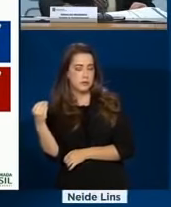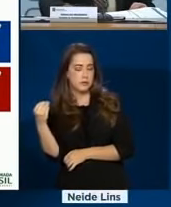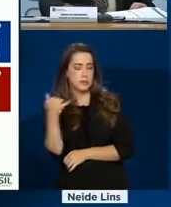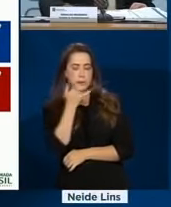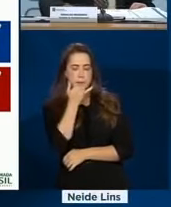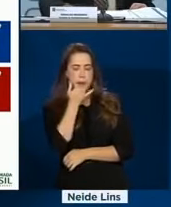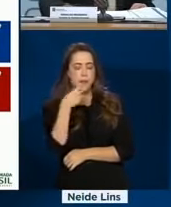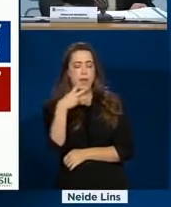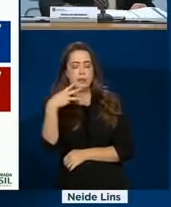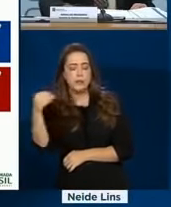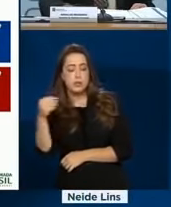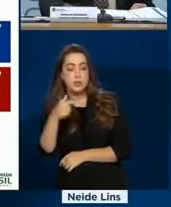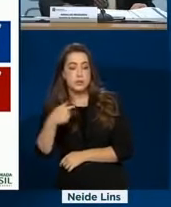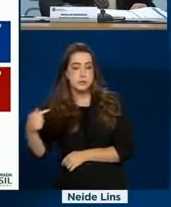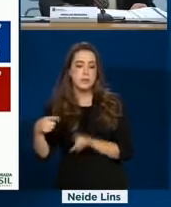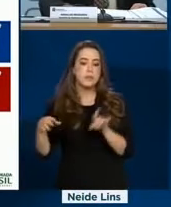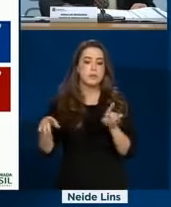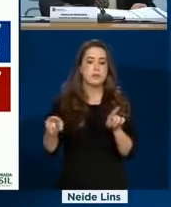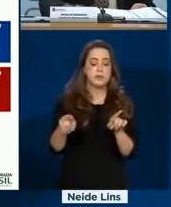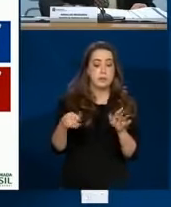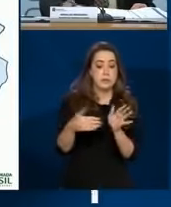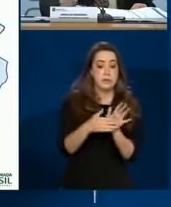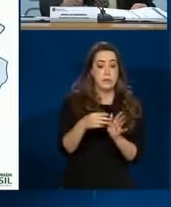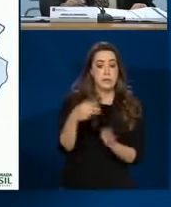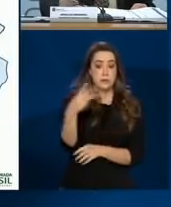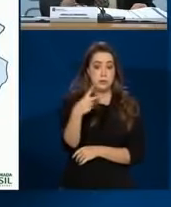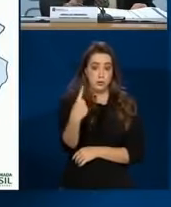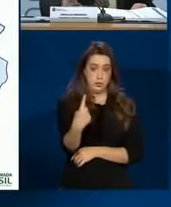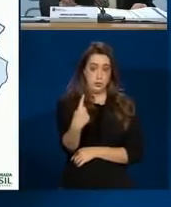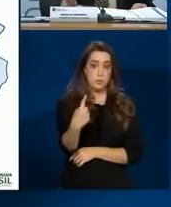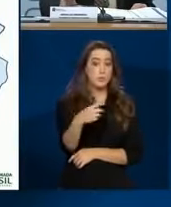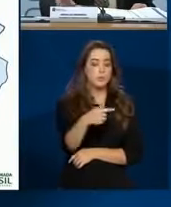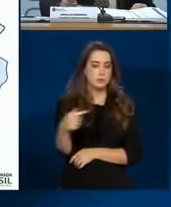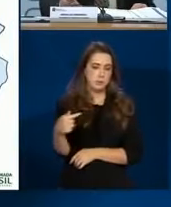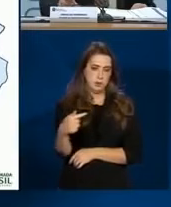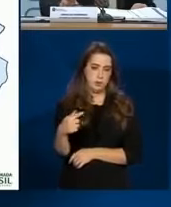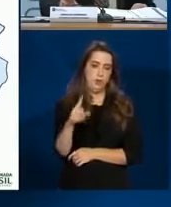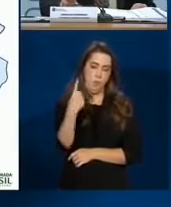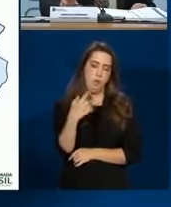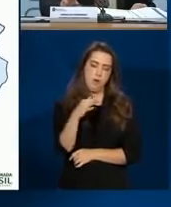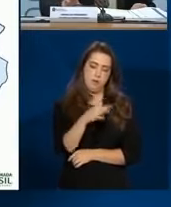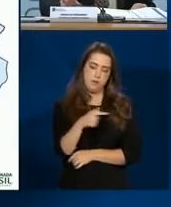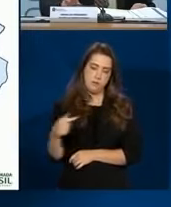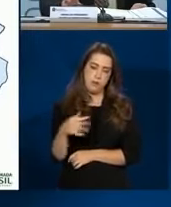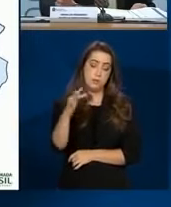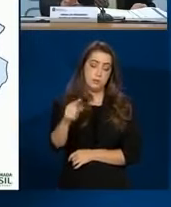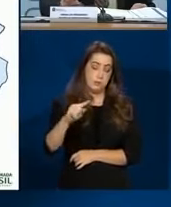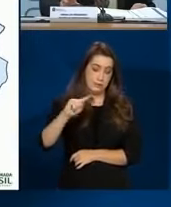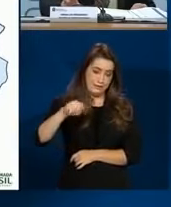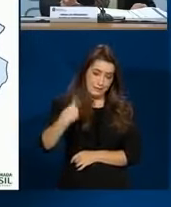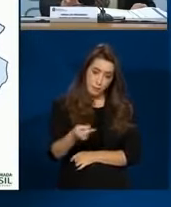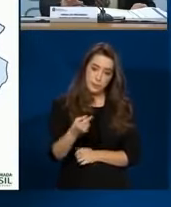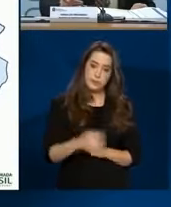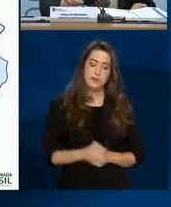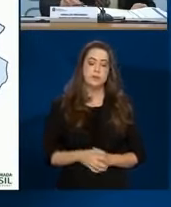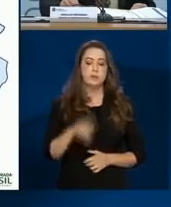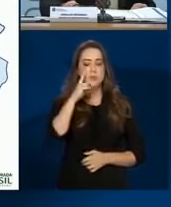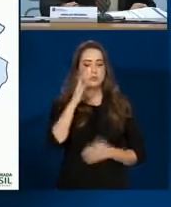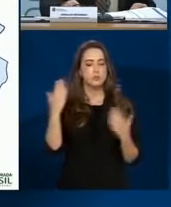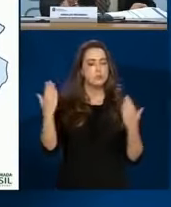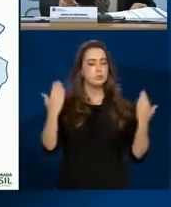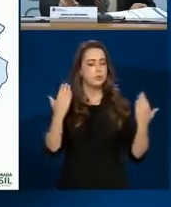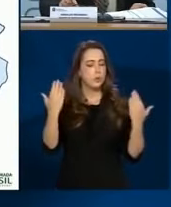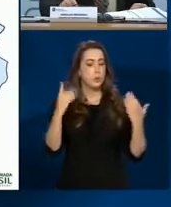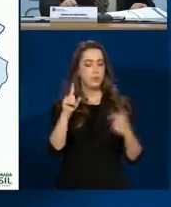31ª semana epidemiológica. Próximo, quando a gente olha, portanto, nos quadros, né, de